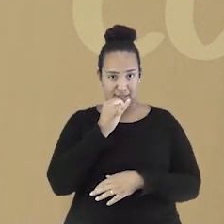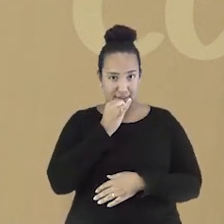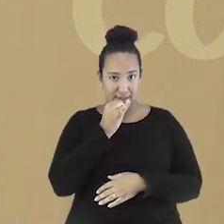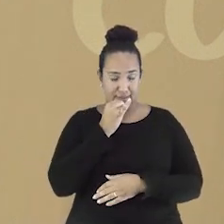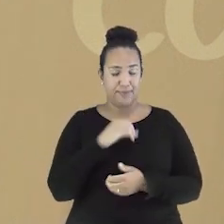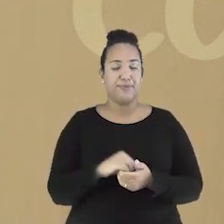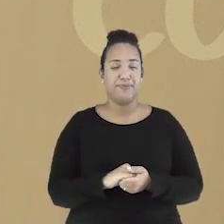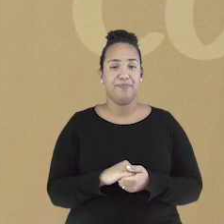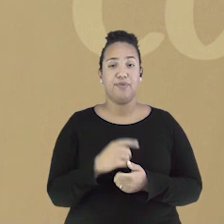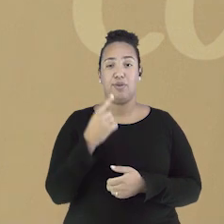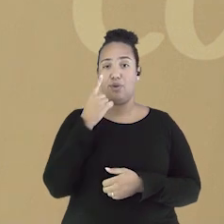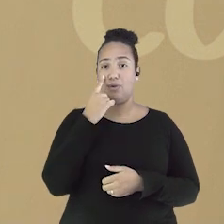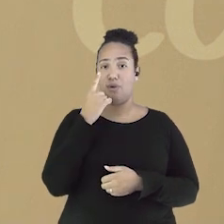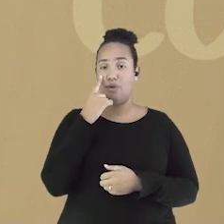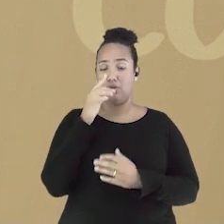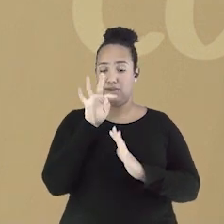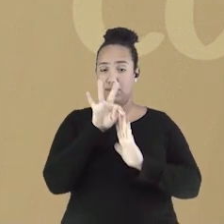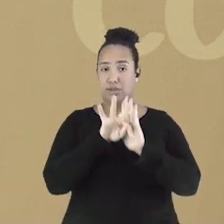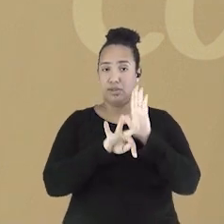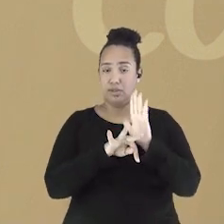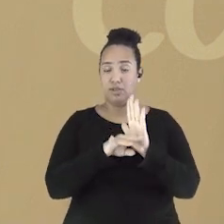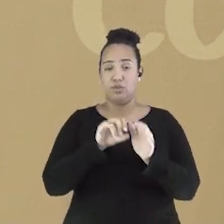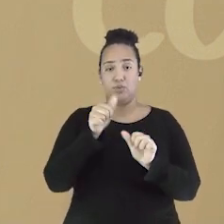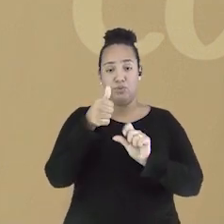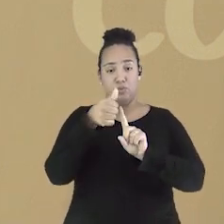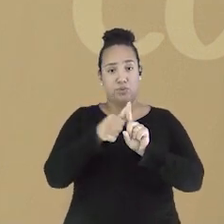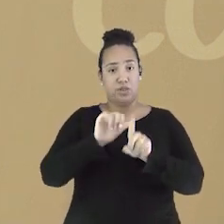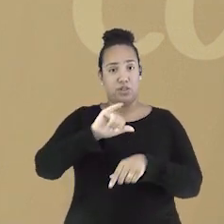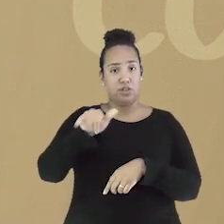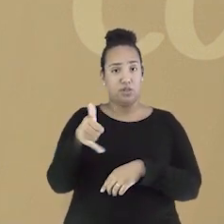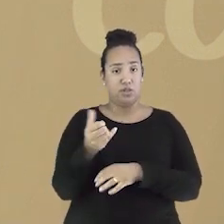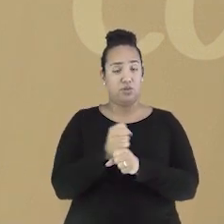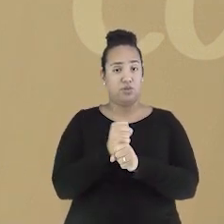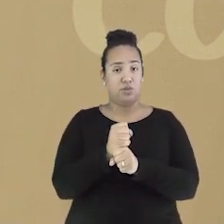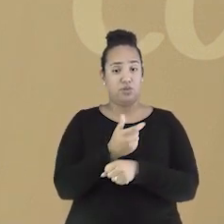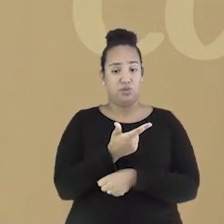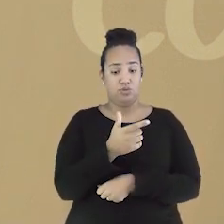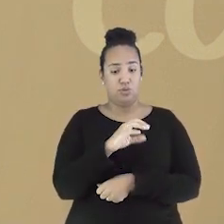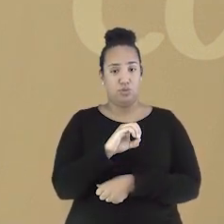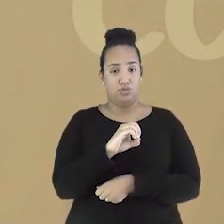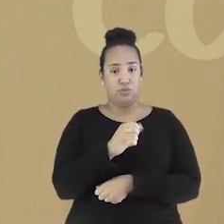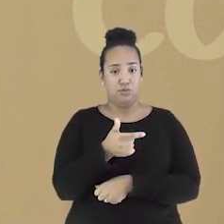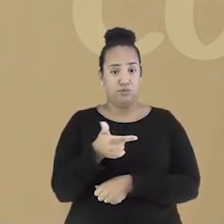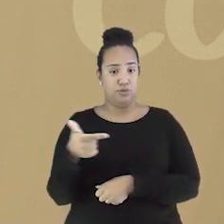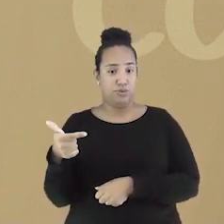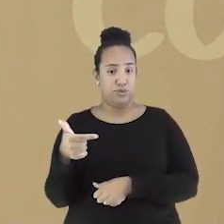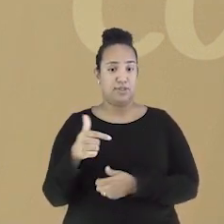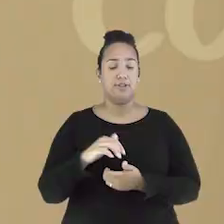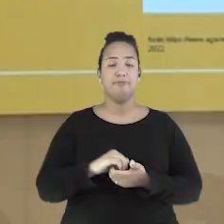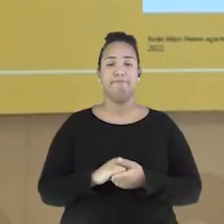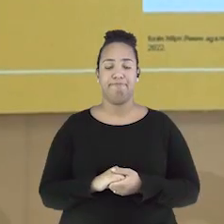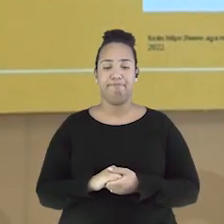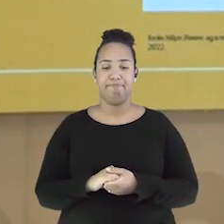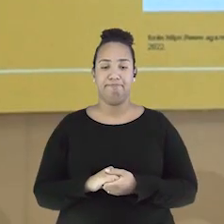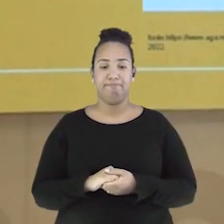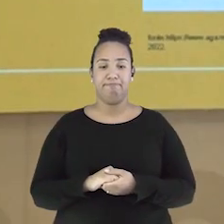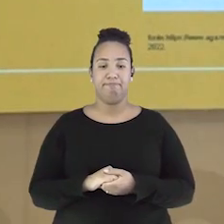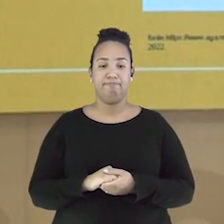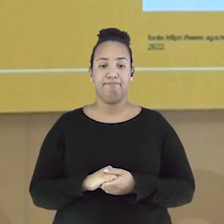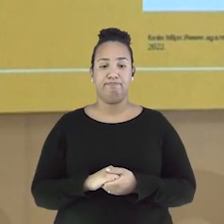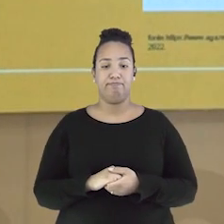exemplo? Vamos conferir alguns trechos desse editorial escrito em janeiro de 2022, retirado do site A Gazeta.